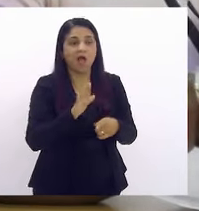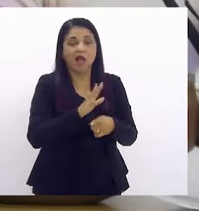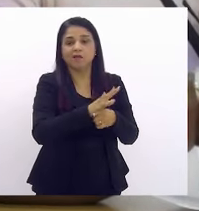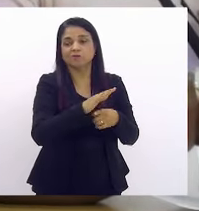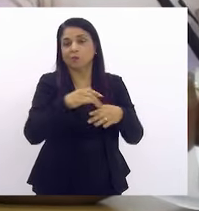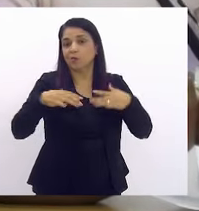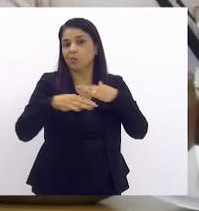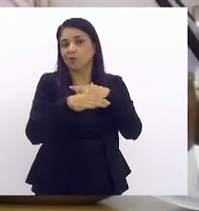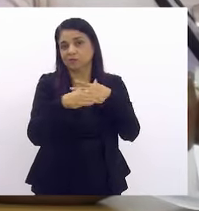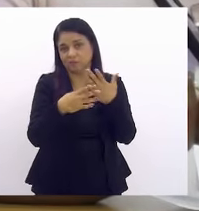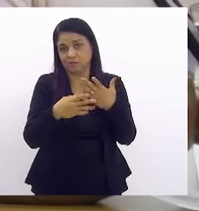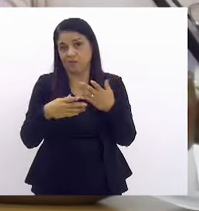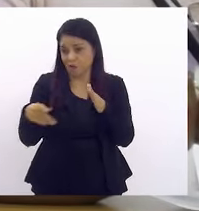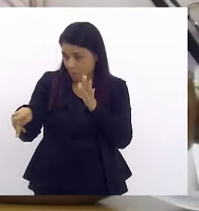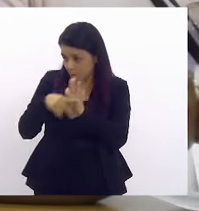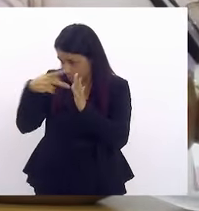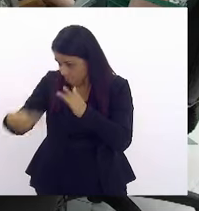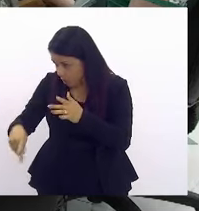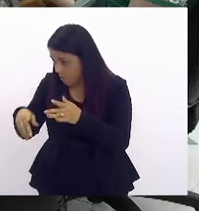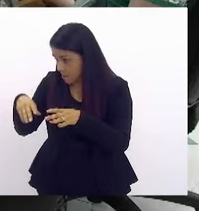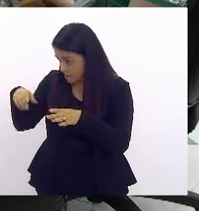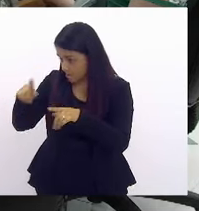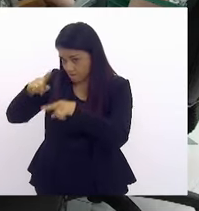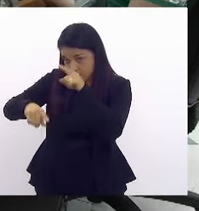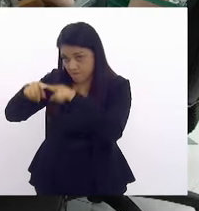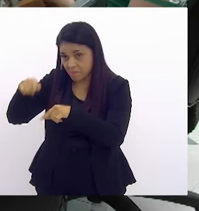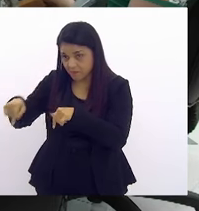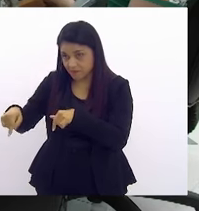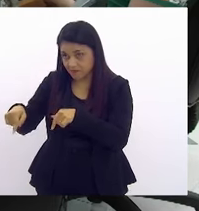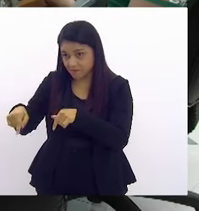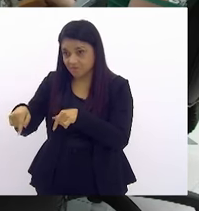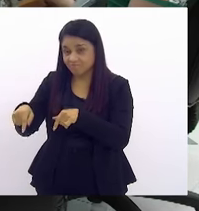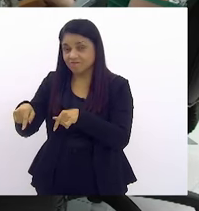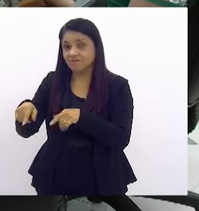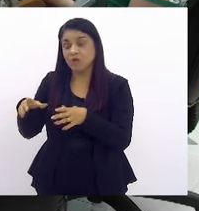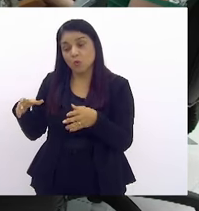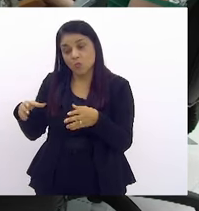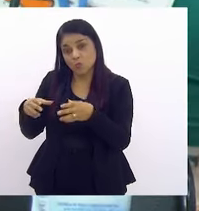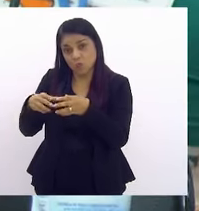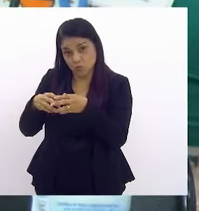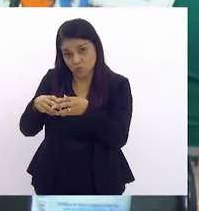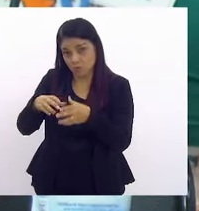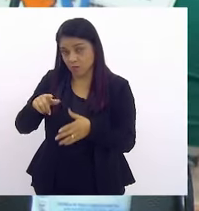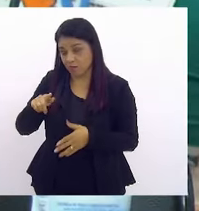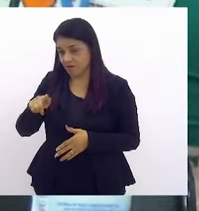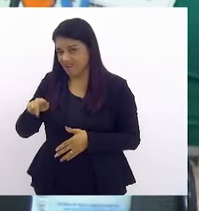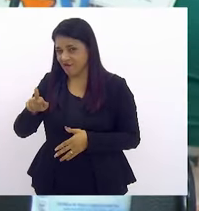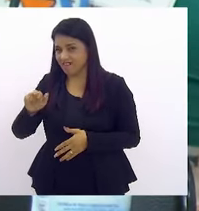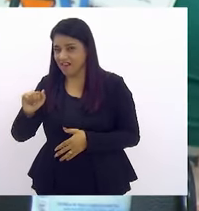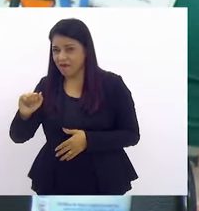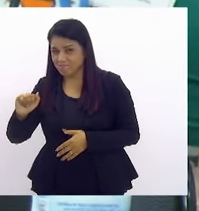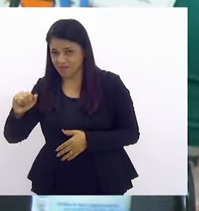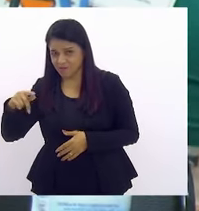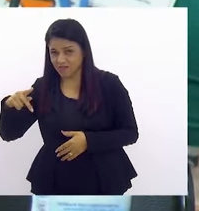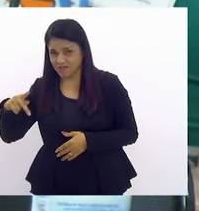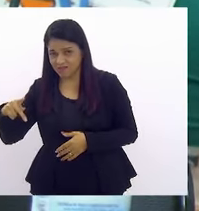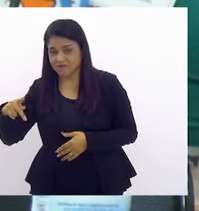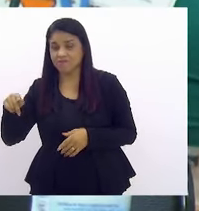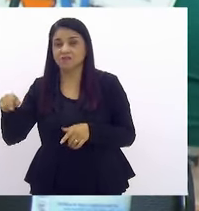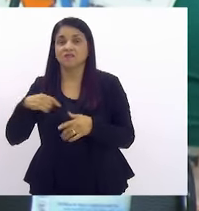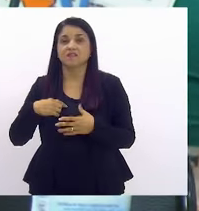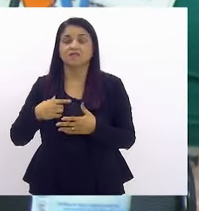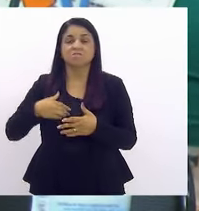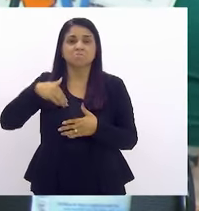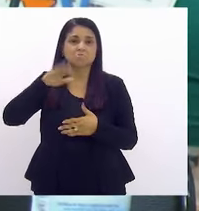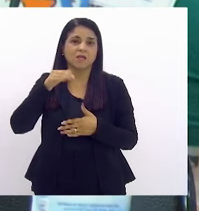vão ter o maquinário próprio, né? Ainda é o GATS, ele é um grupo, né? Então ele reúne mais de 10 secretarias e algumas autarquias e